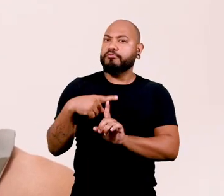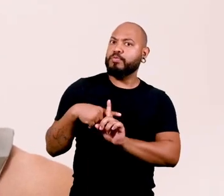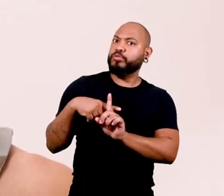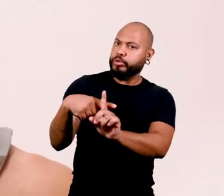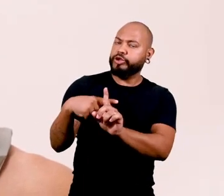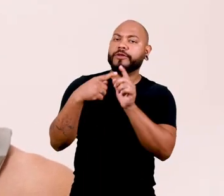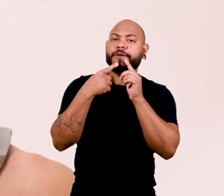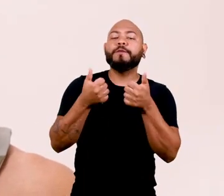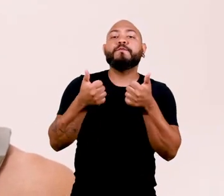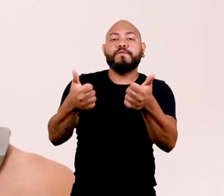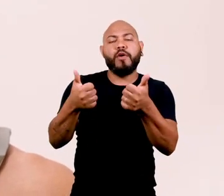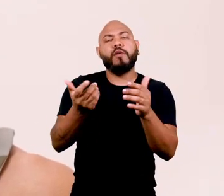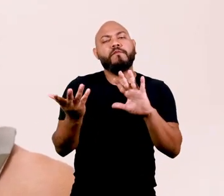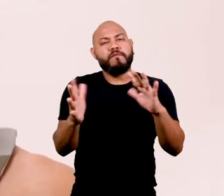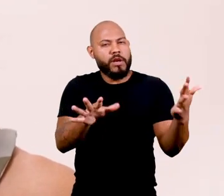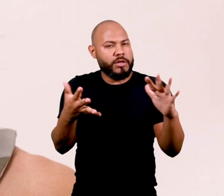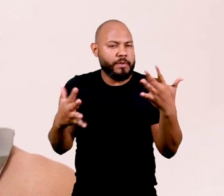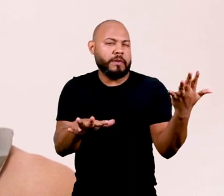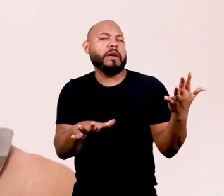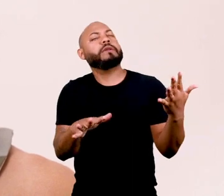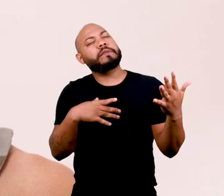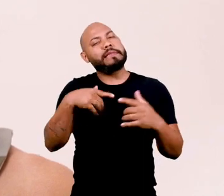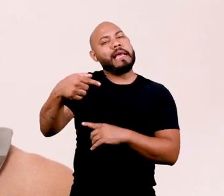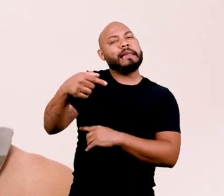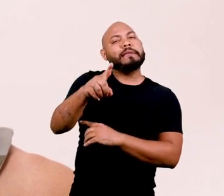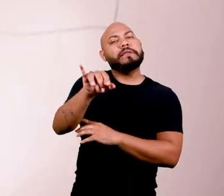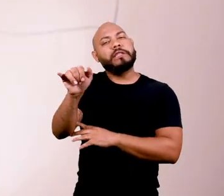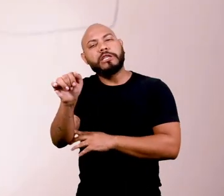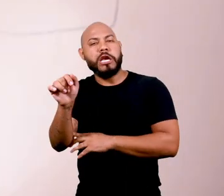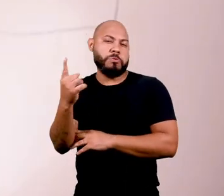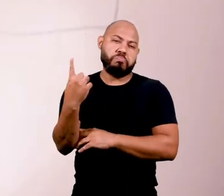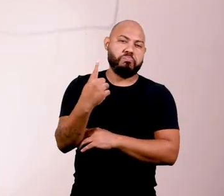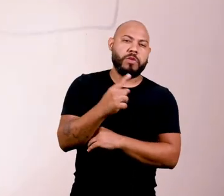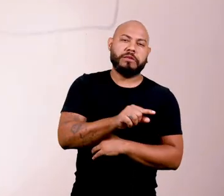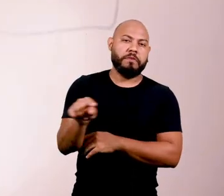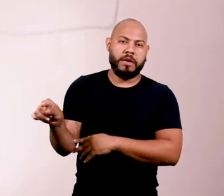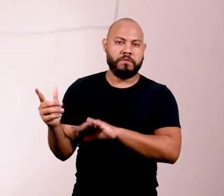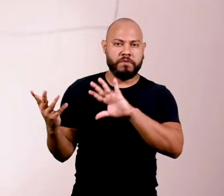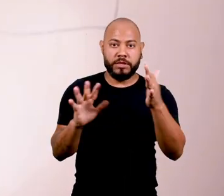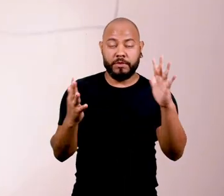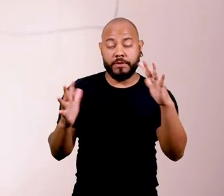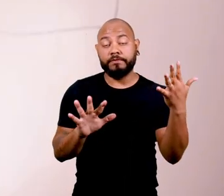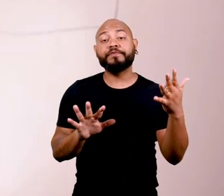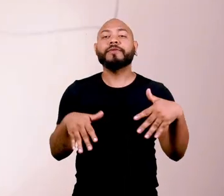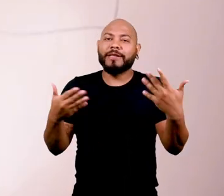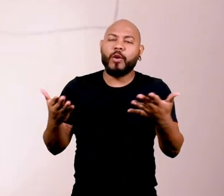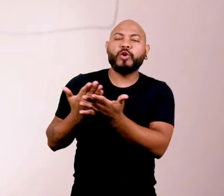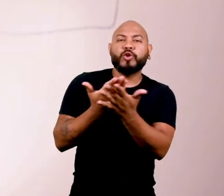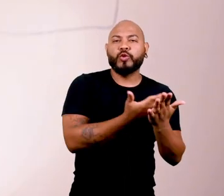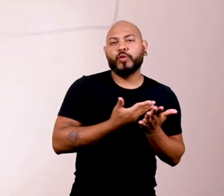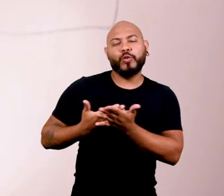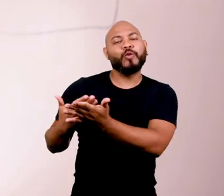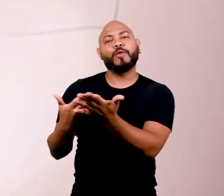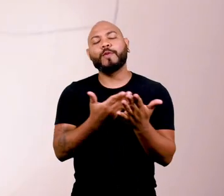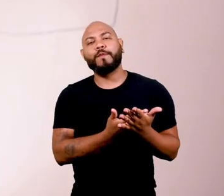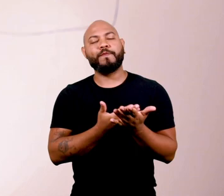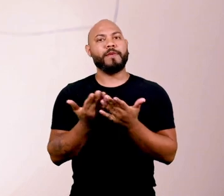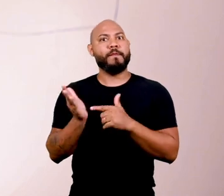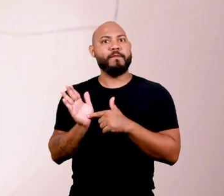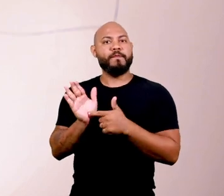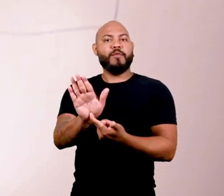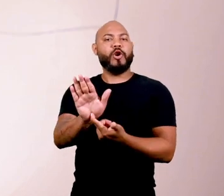essa redução, ela se manteve por até 7 dias. Eu acho que esse estudo ele serve mais como uma prova de